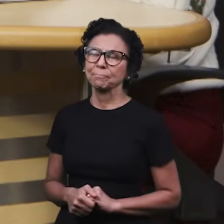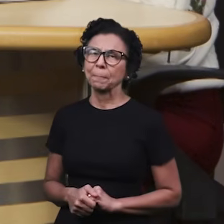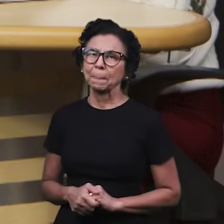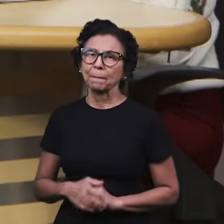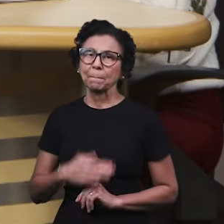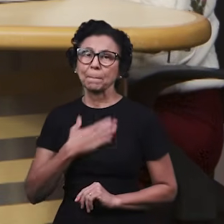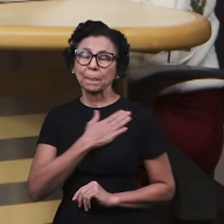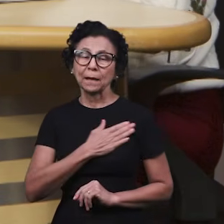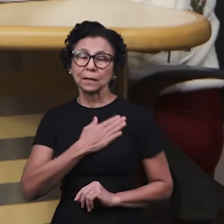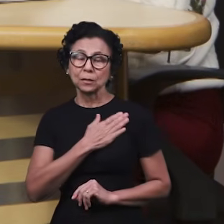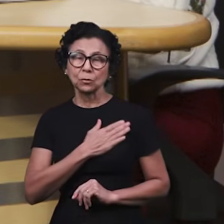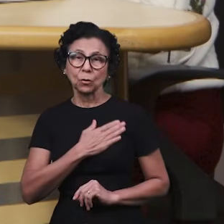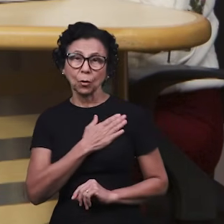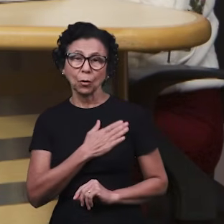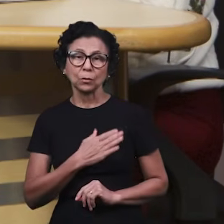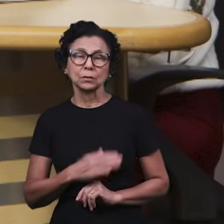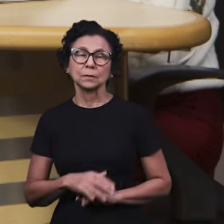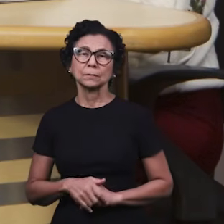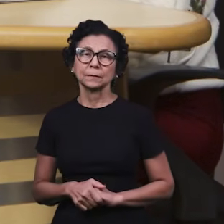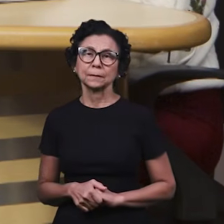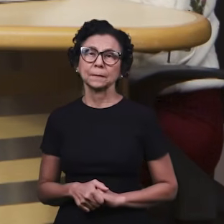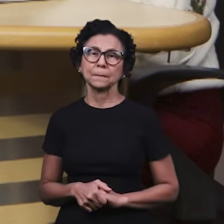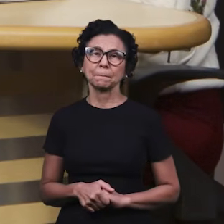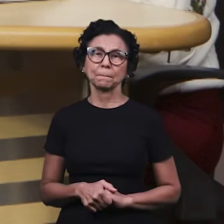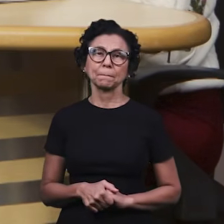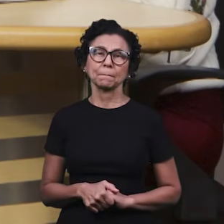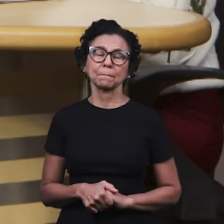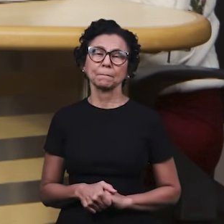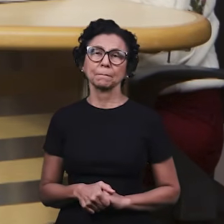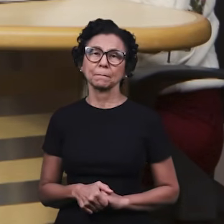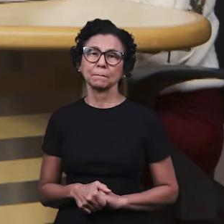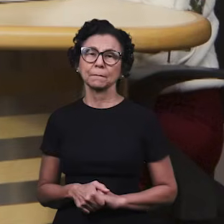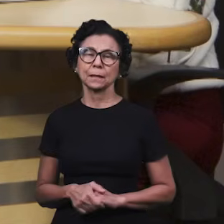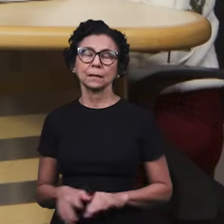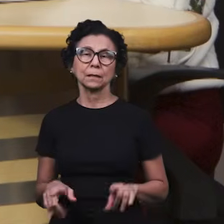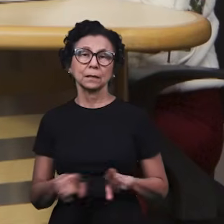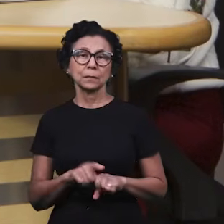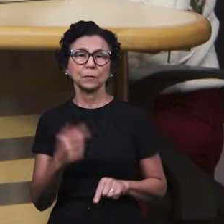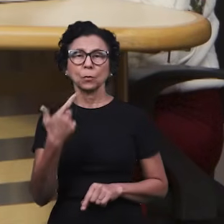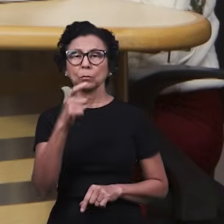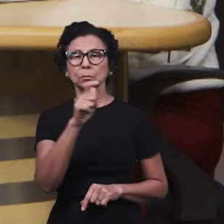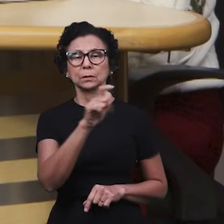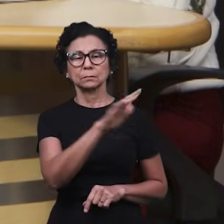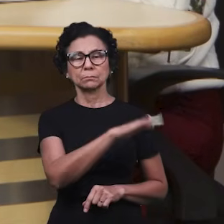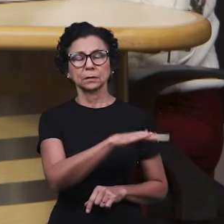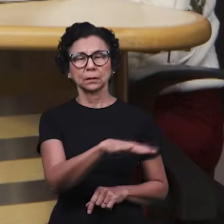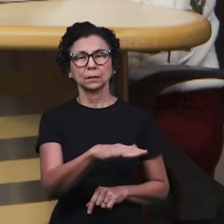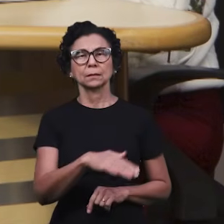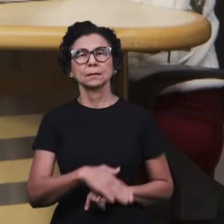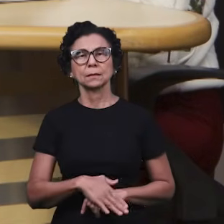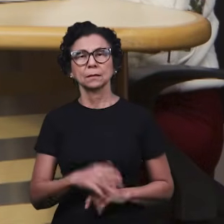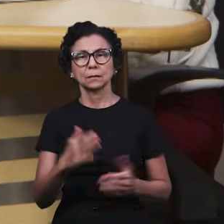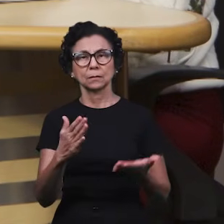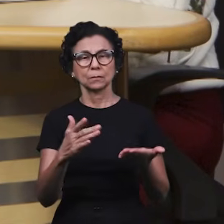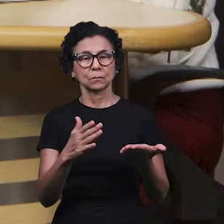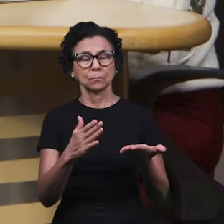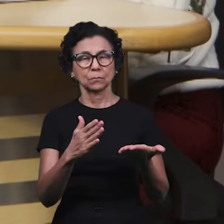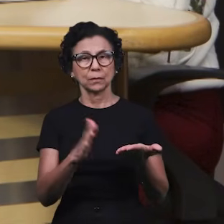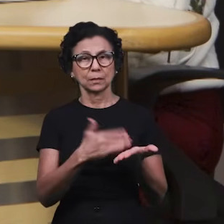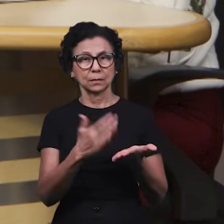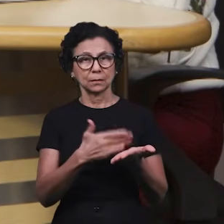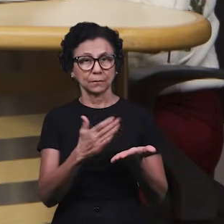esse material como uma forma também de se aproximar dessa mensagem de salvação. Então, é importante dizer